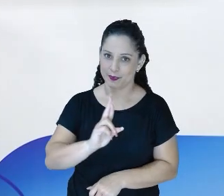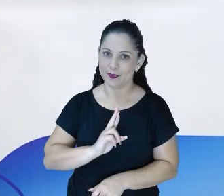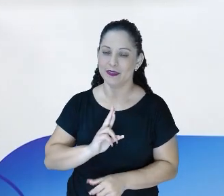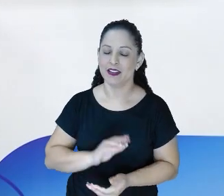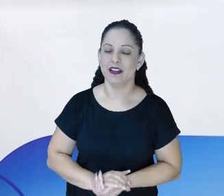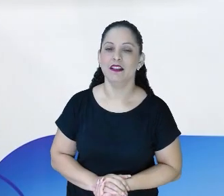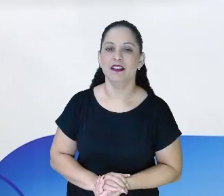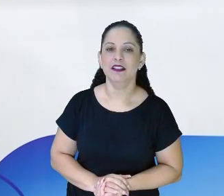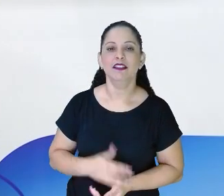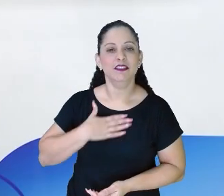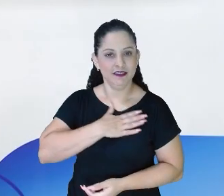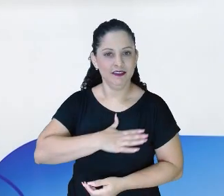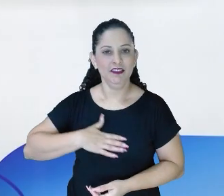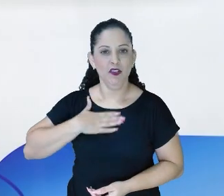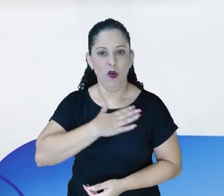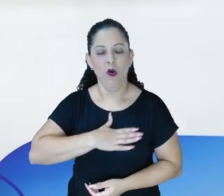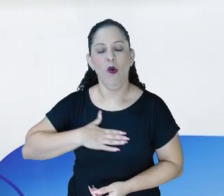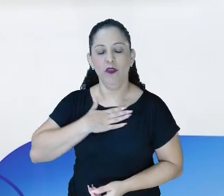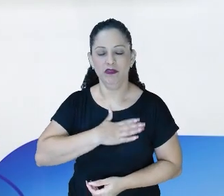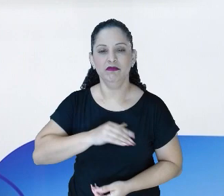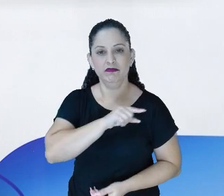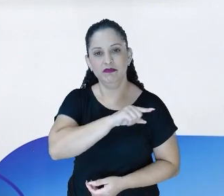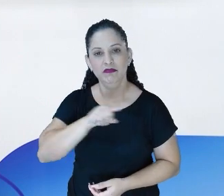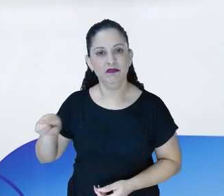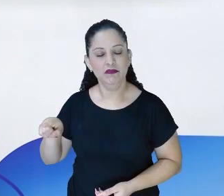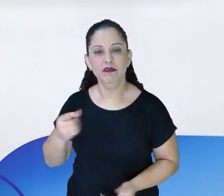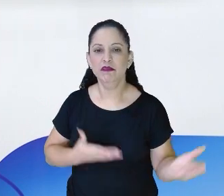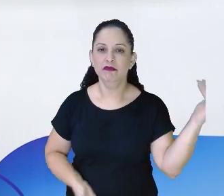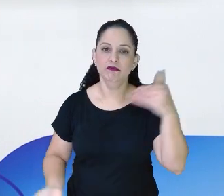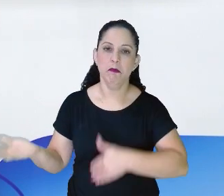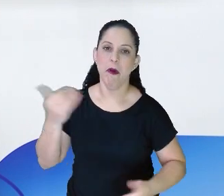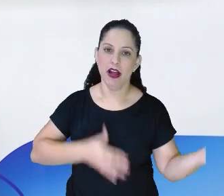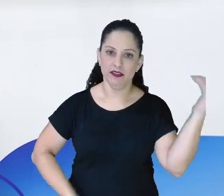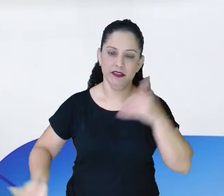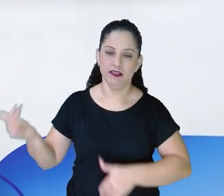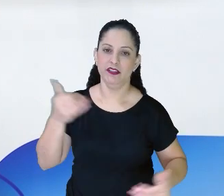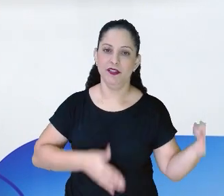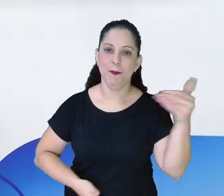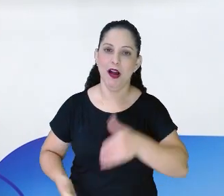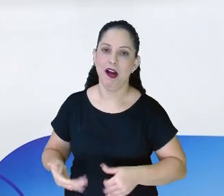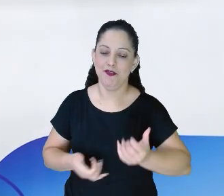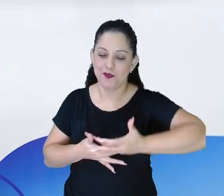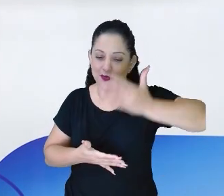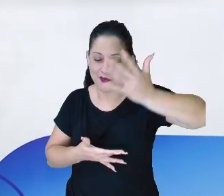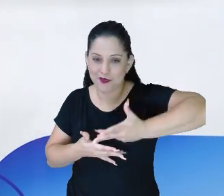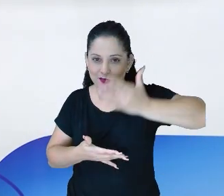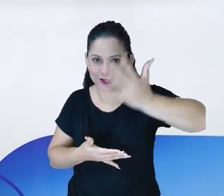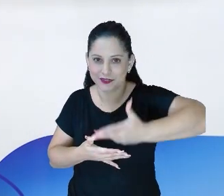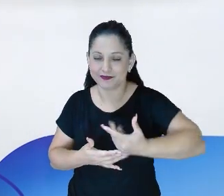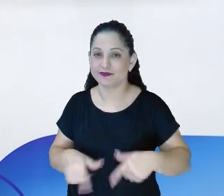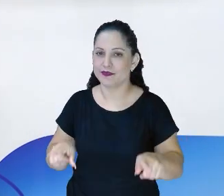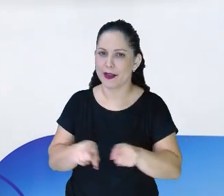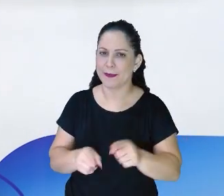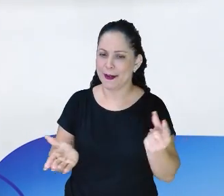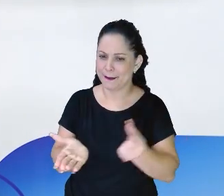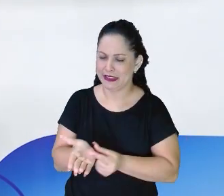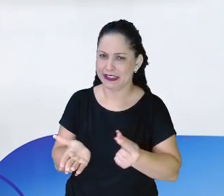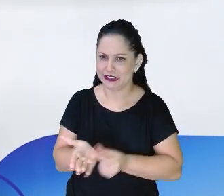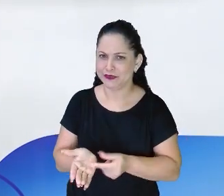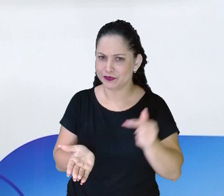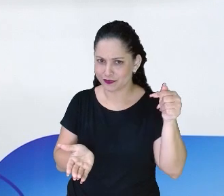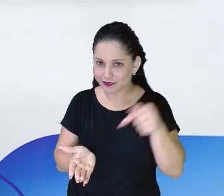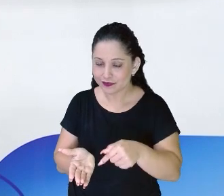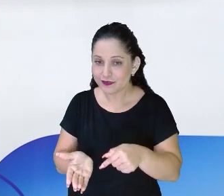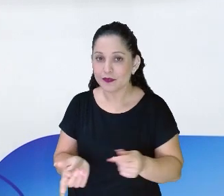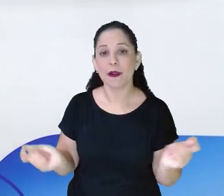eu gosto, é quando você participa, é quando você manda a sua mensagem para mim. Além do aplicativo, você também